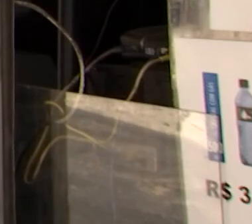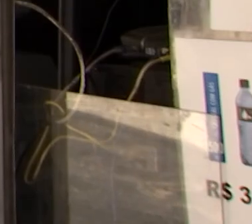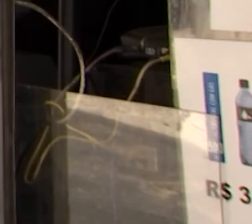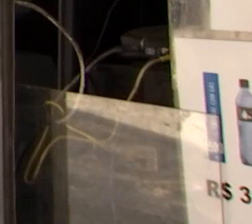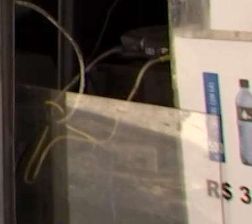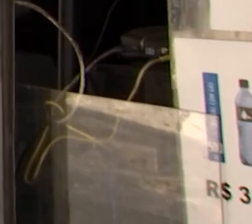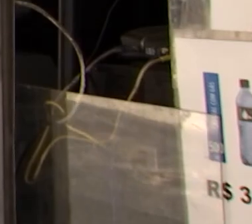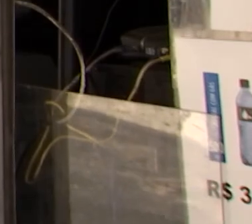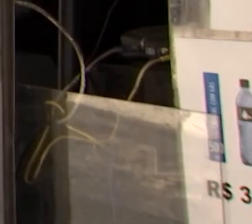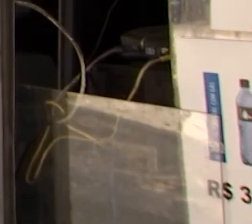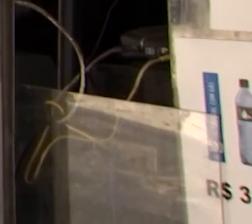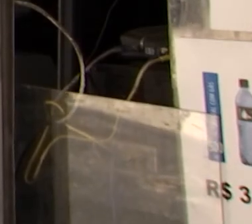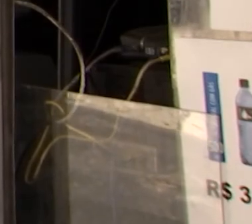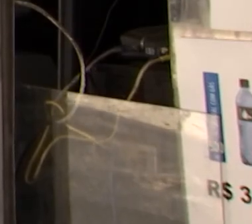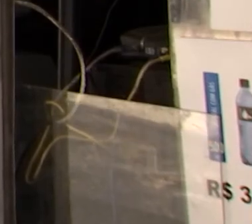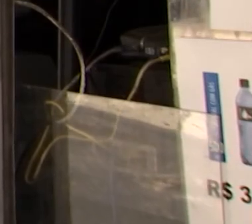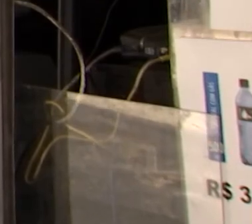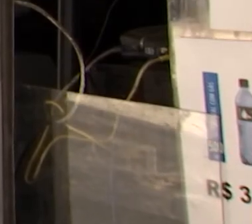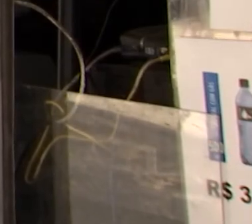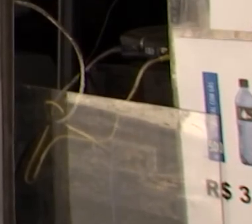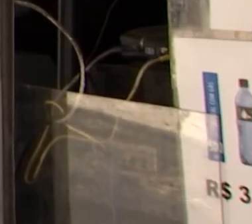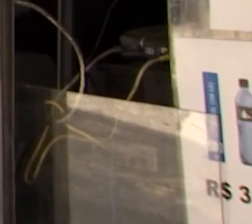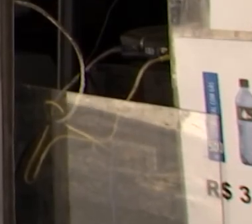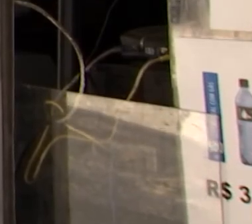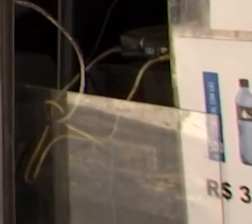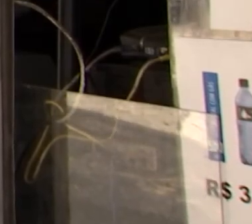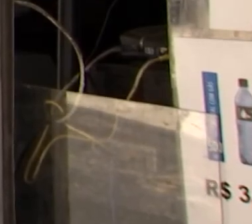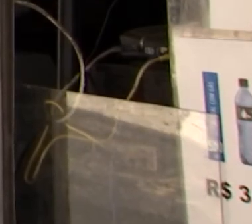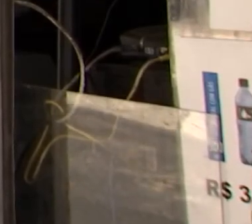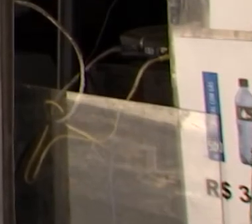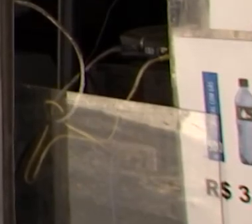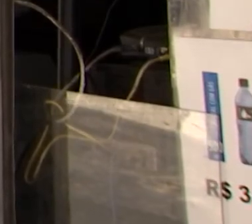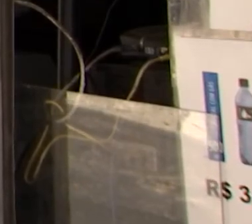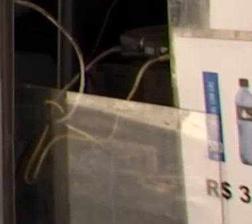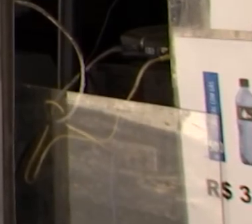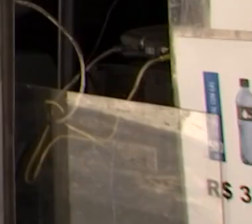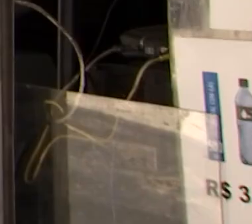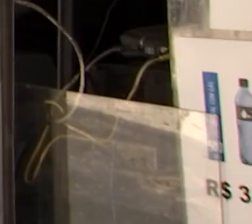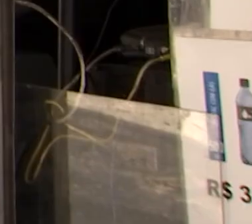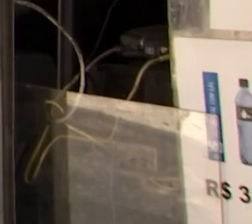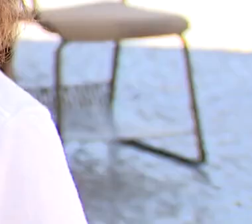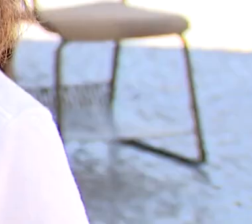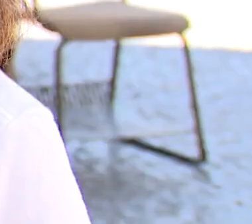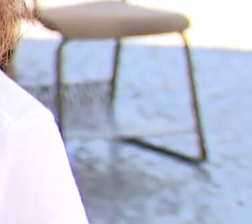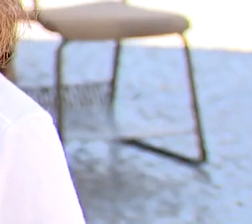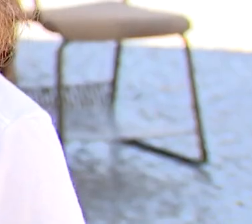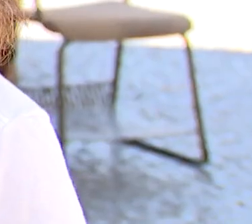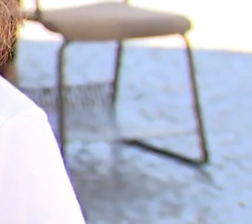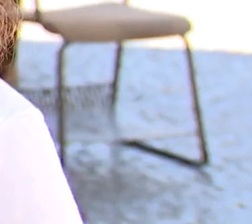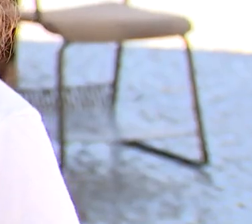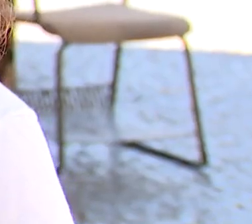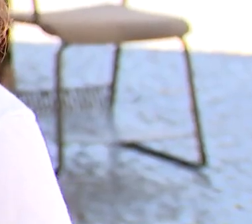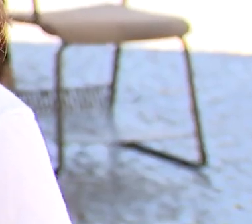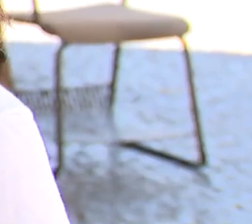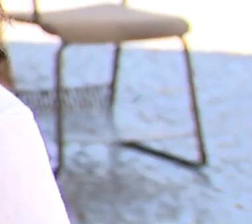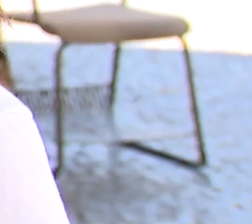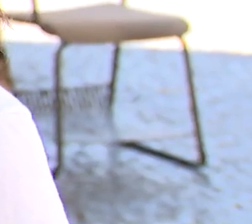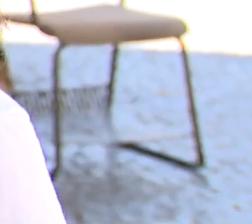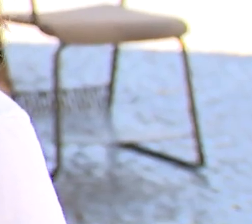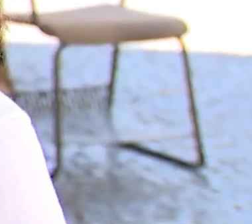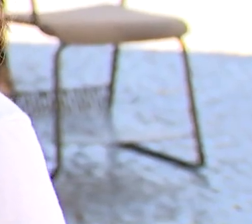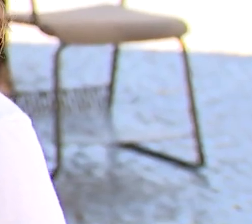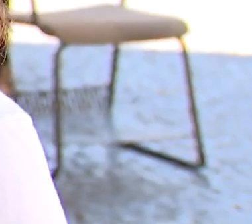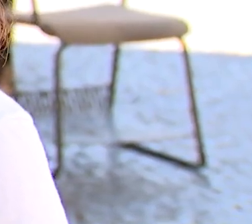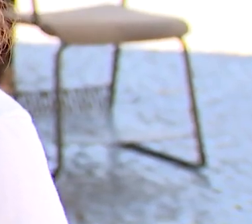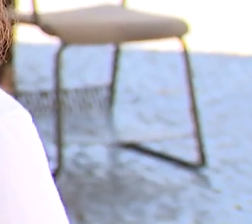Cole, Jorge Ben, o Bebeto e vamos embora. Rosa, conta pra gente, que eu já vi que